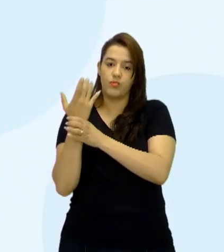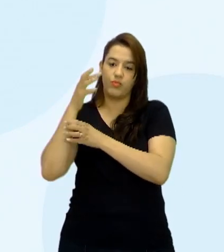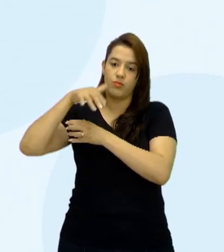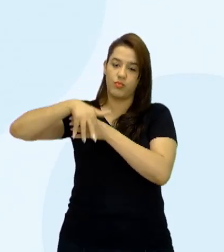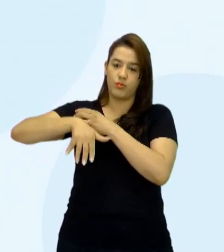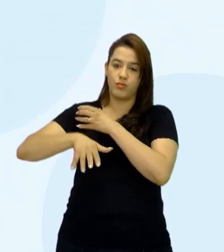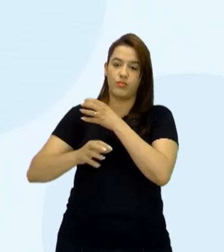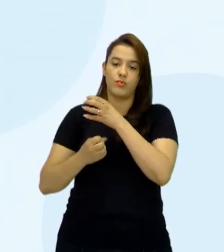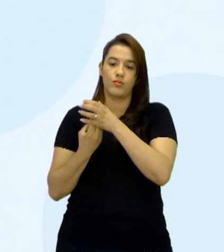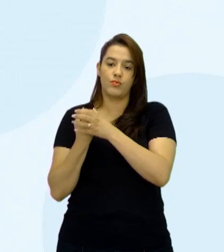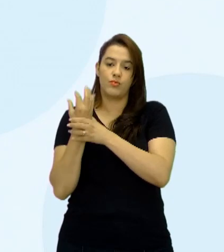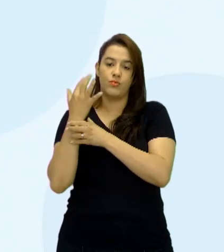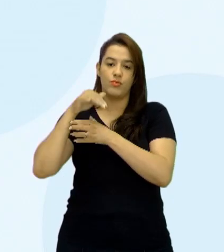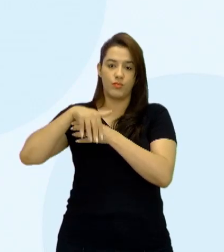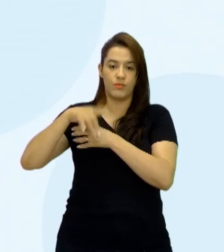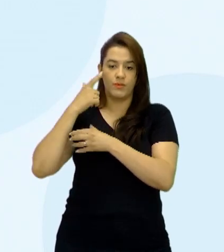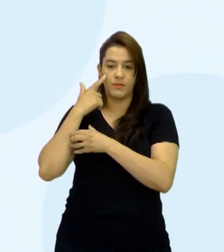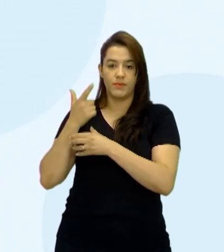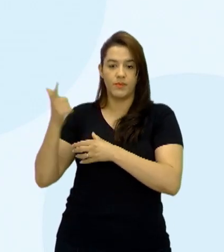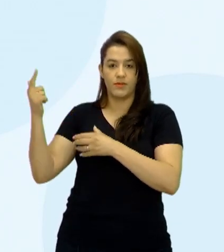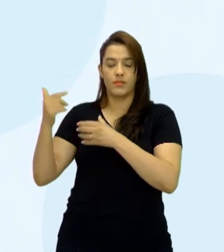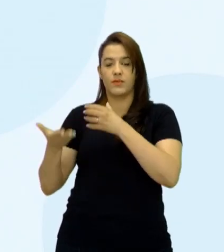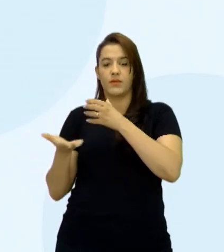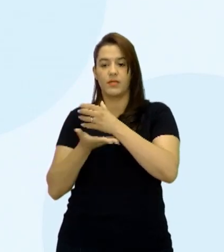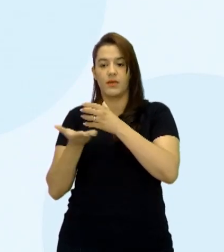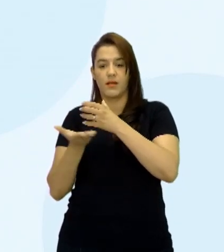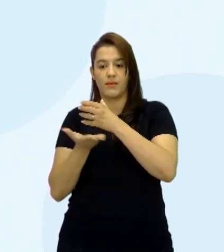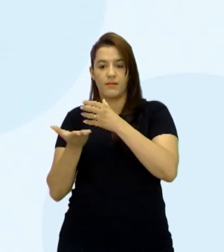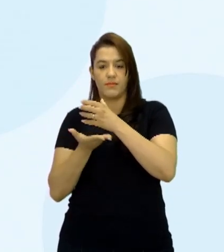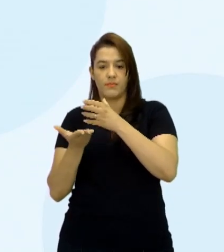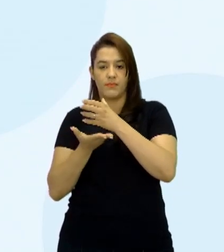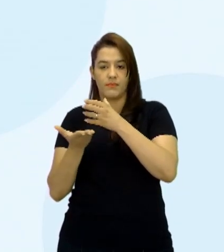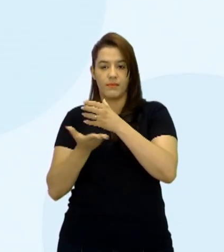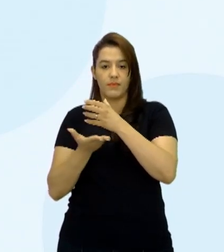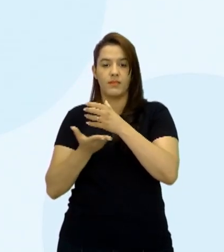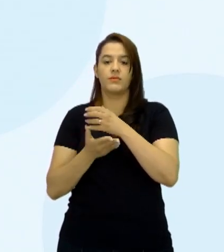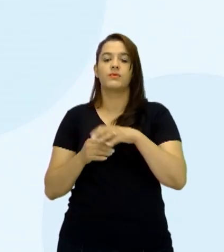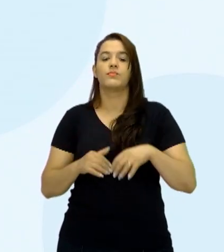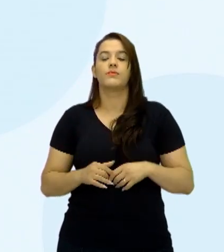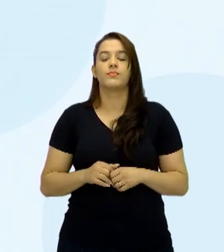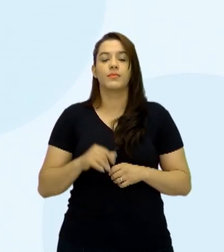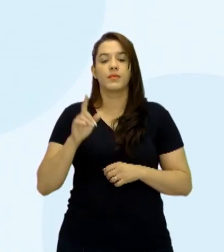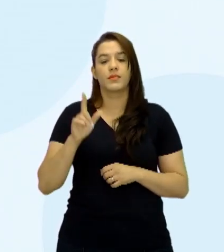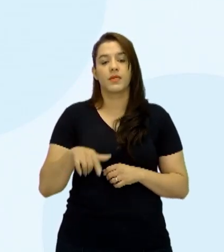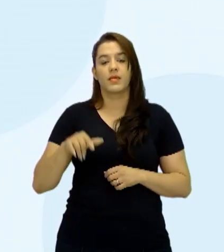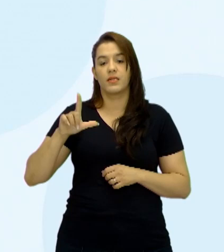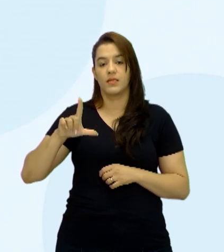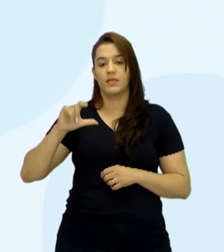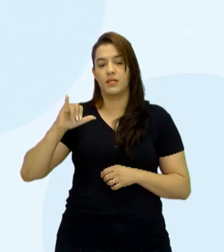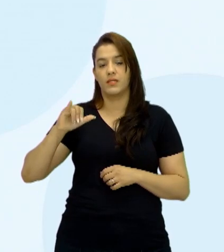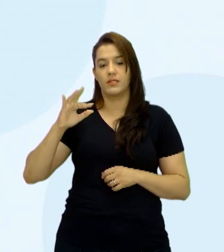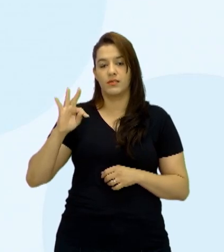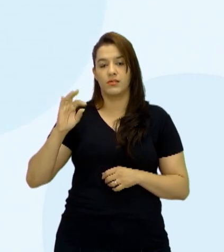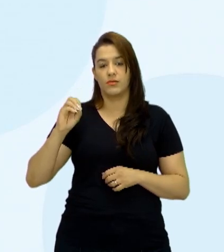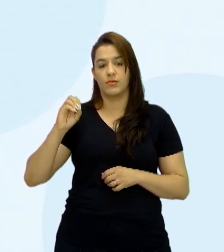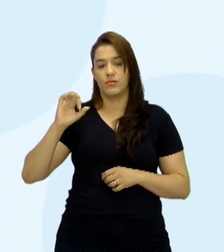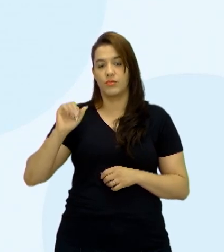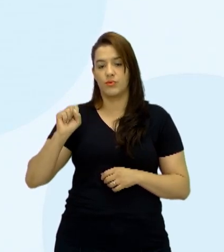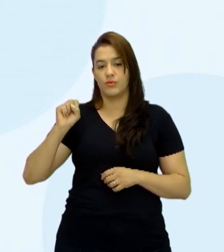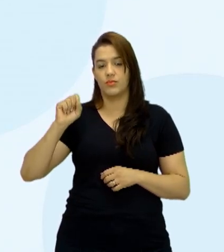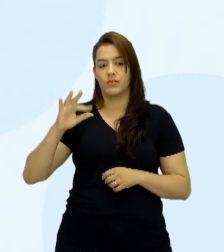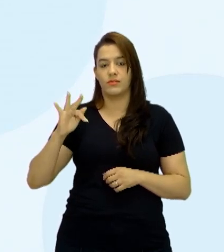ligação do que tem abaixo dessa camada, abaixo dessa esfera chamada litosfera, que a gente chama de